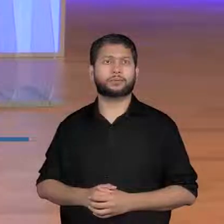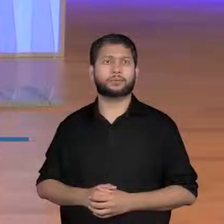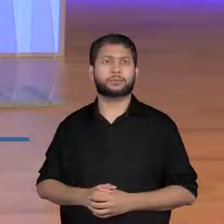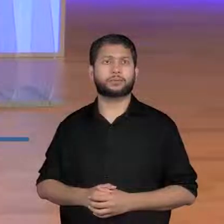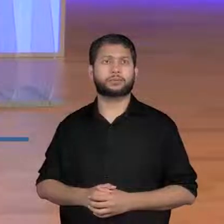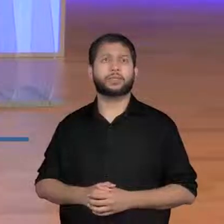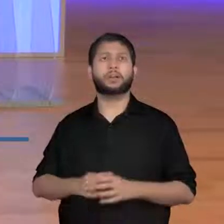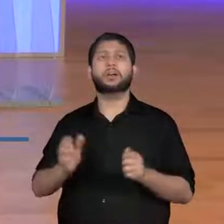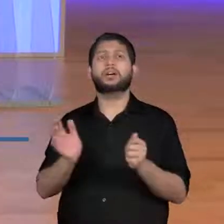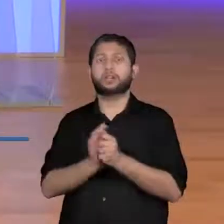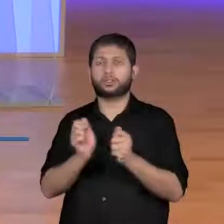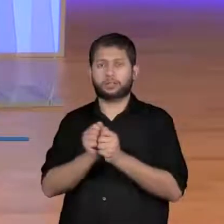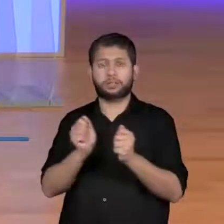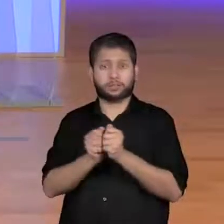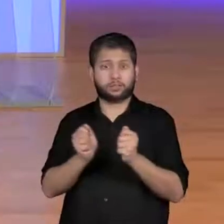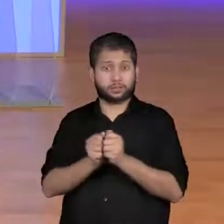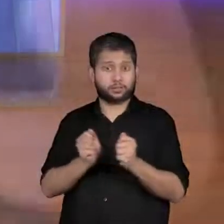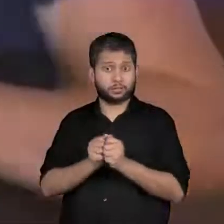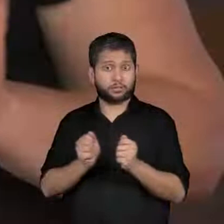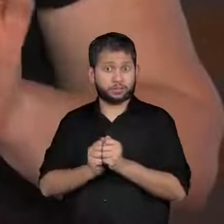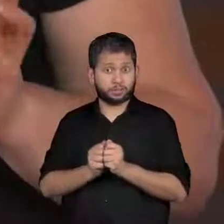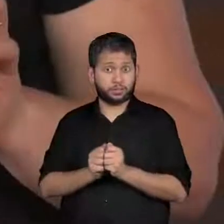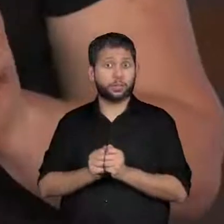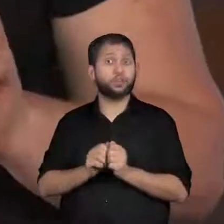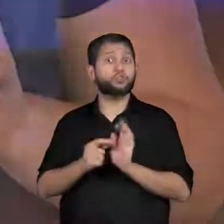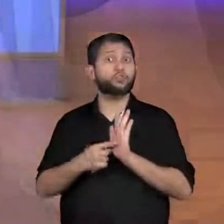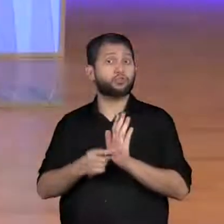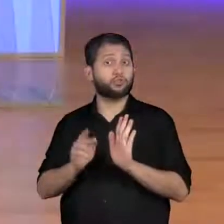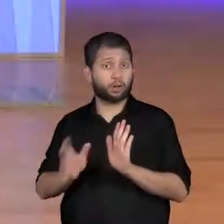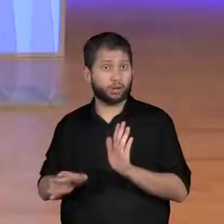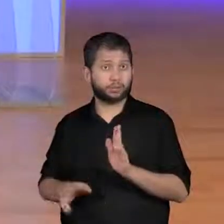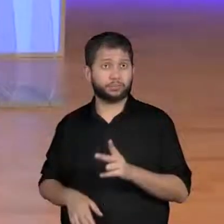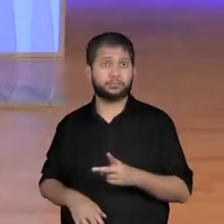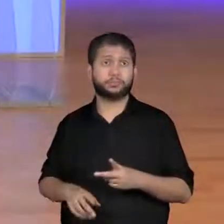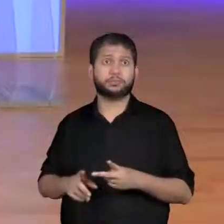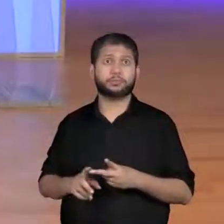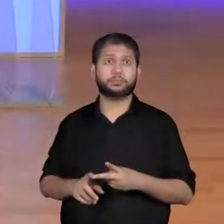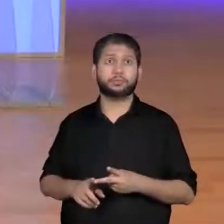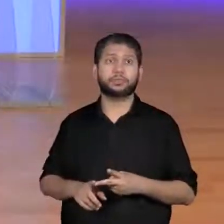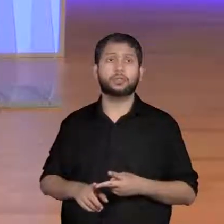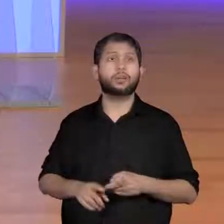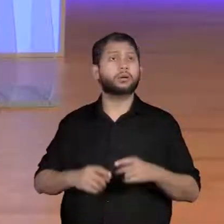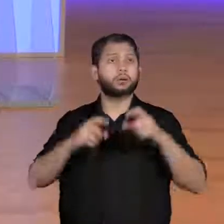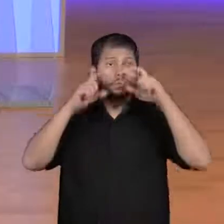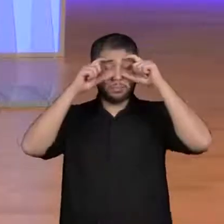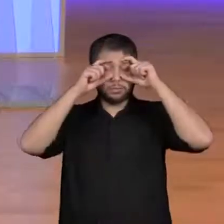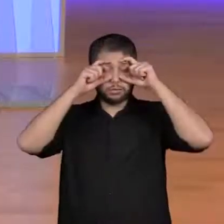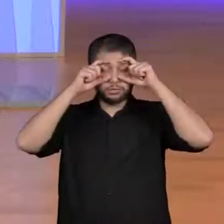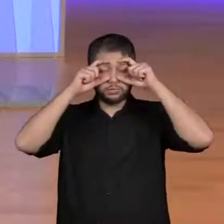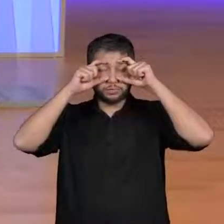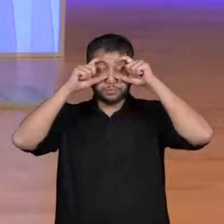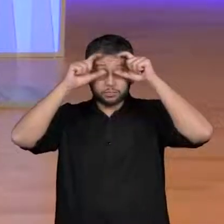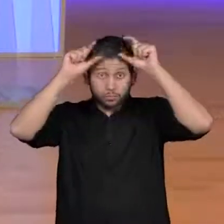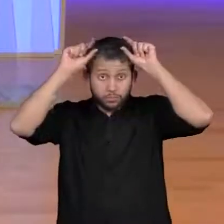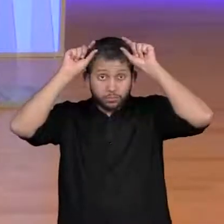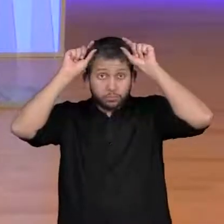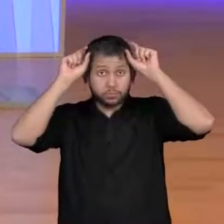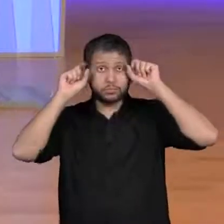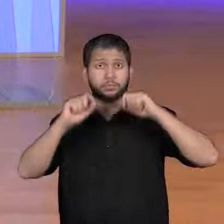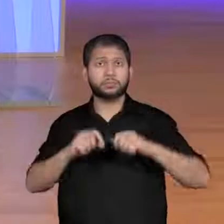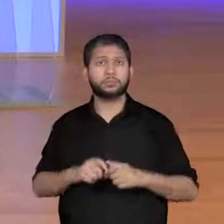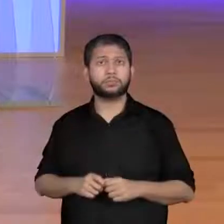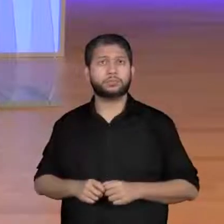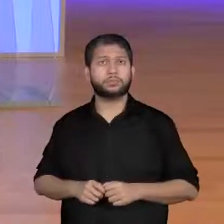entendeu como vai acontecer, não é? Se você quiser tirar a venda um pouquinho, você pode, Pro. Tá. Quer tirar a